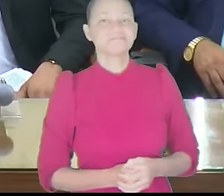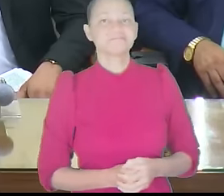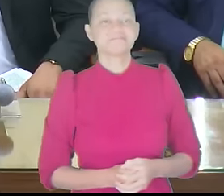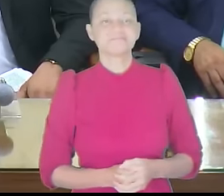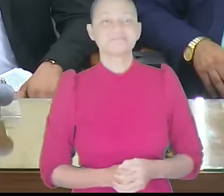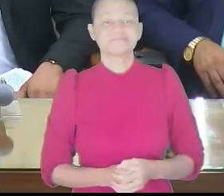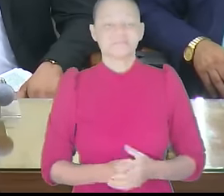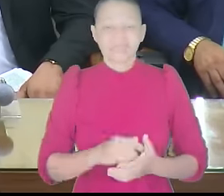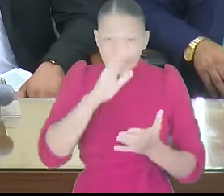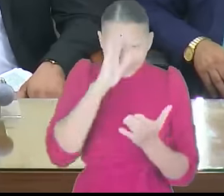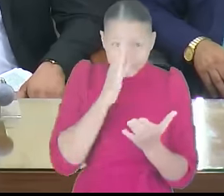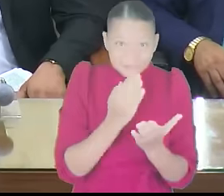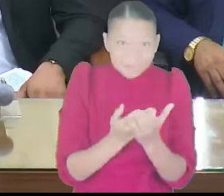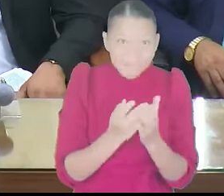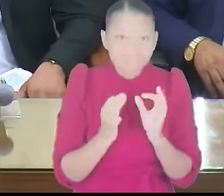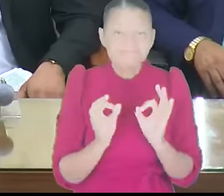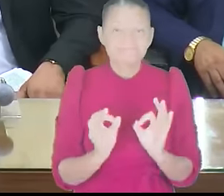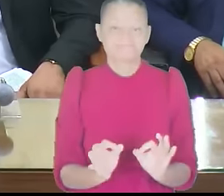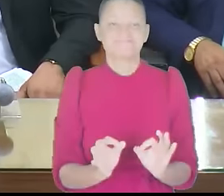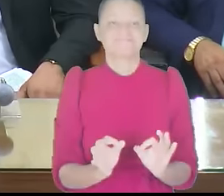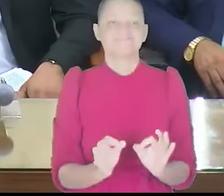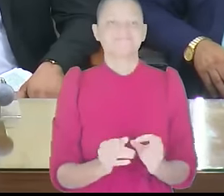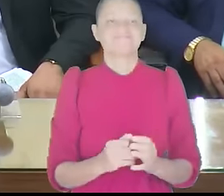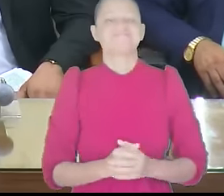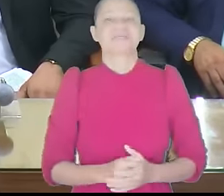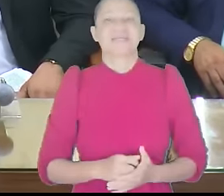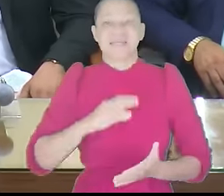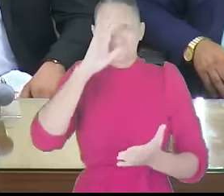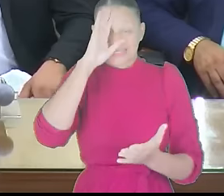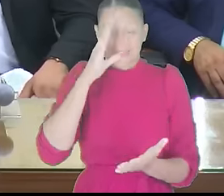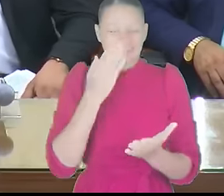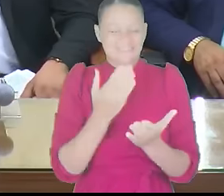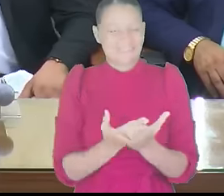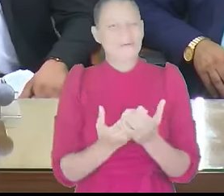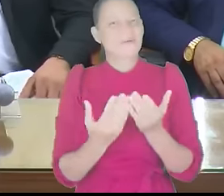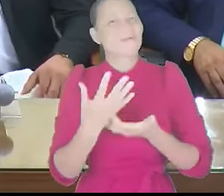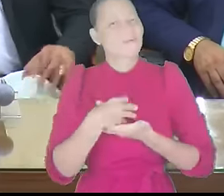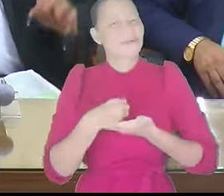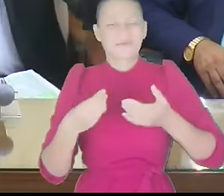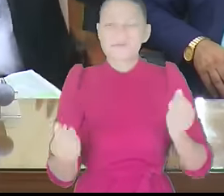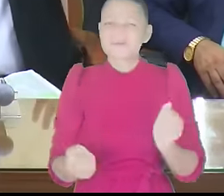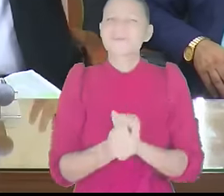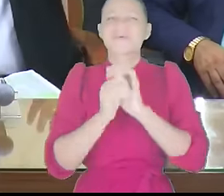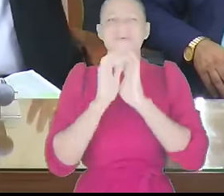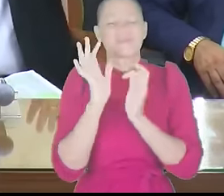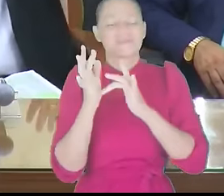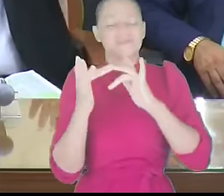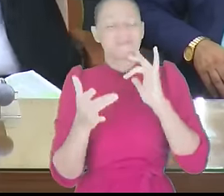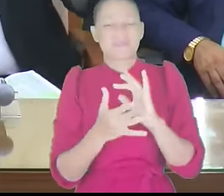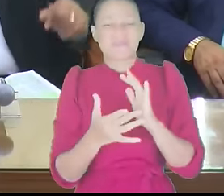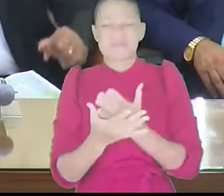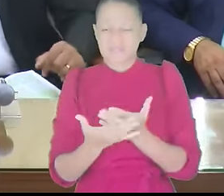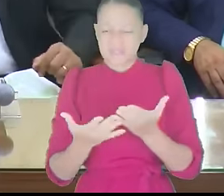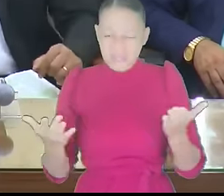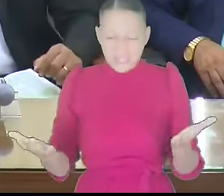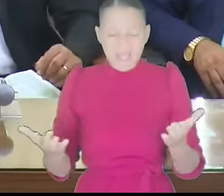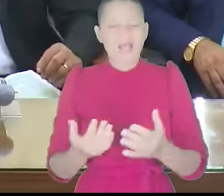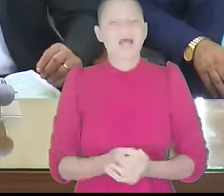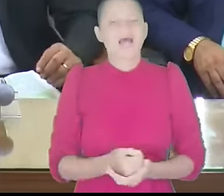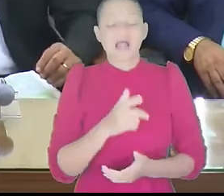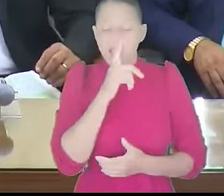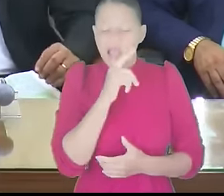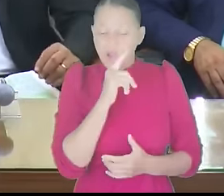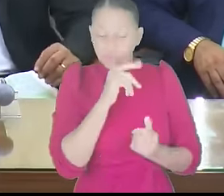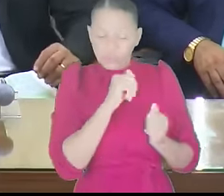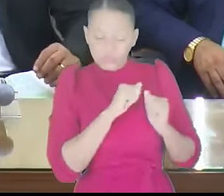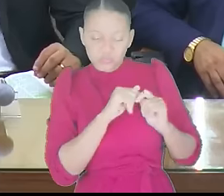Quem crê nisso? Eu creio, Jesus. Quem crê nisso, dê um glória para Jesus. Essas águas que estão rodando pela cidade,